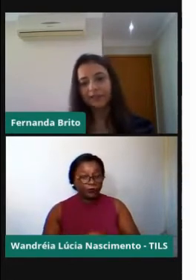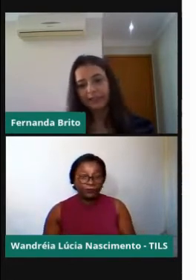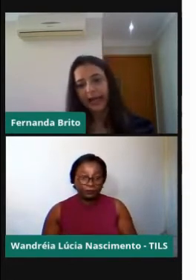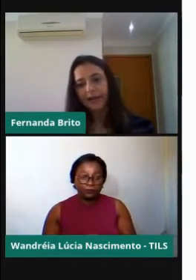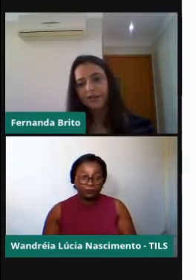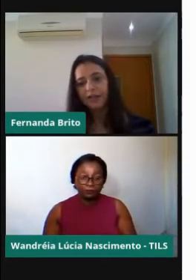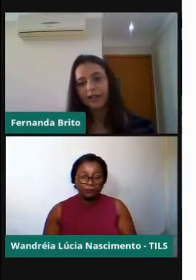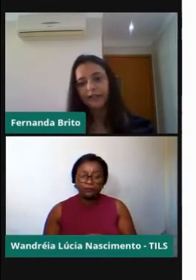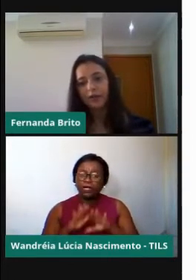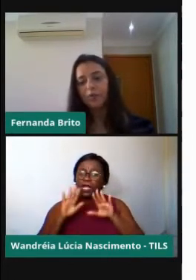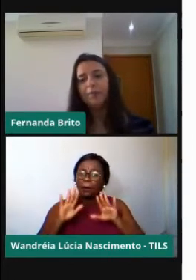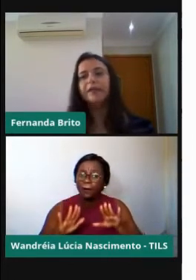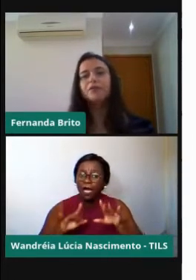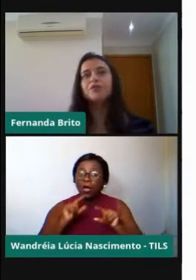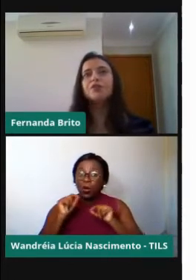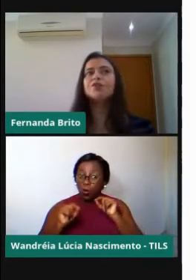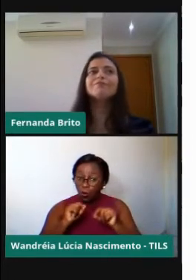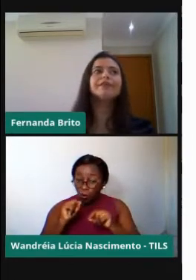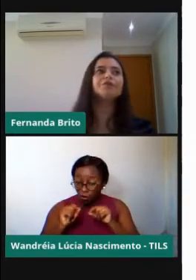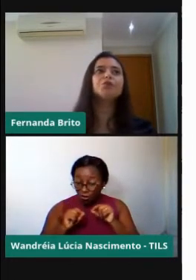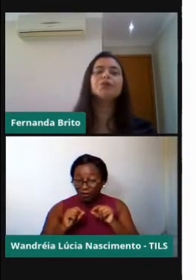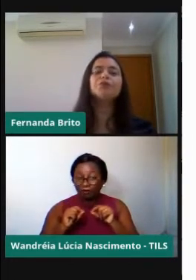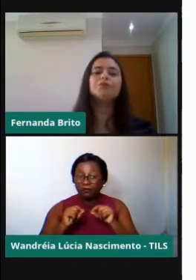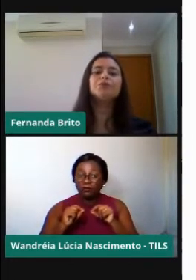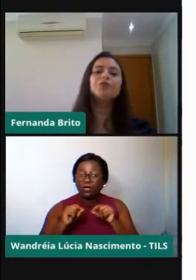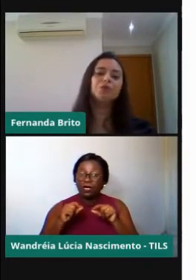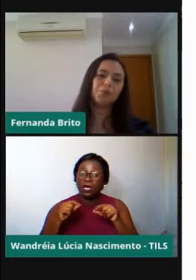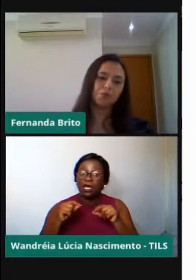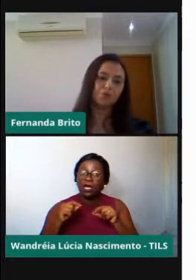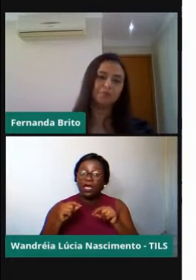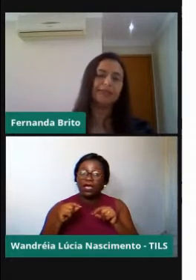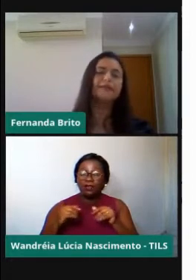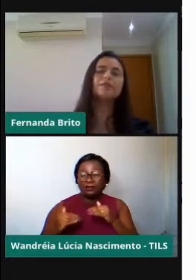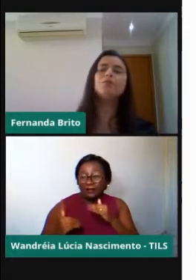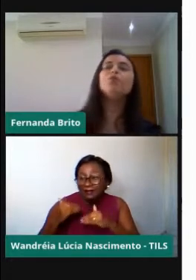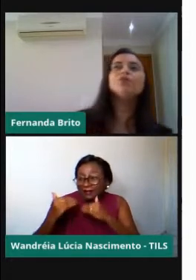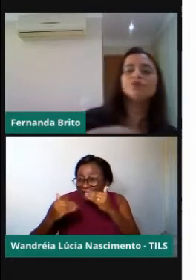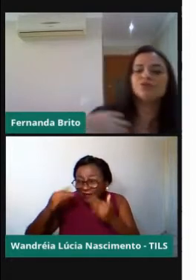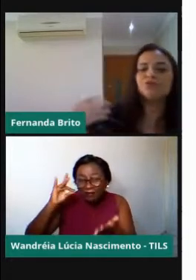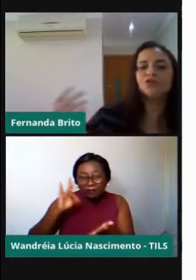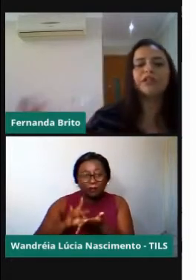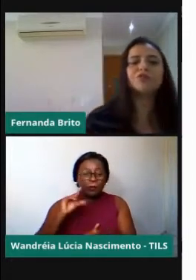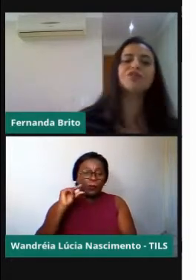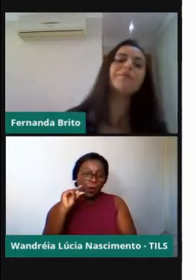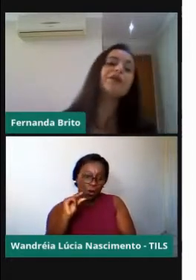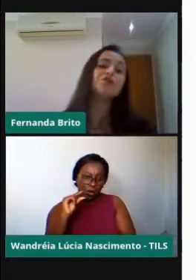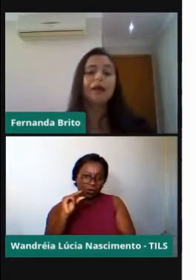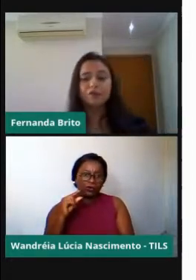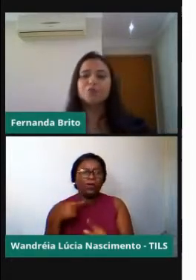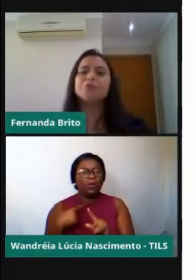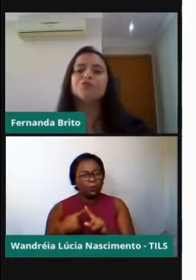Mas a verdade é que até o momento a gente evoluiu muito pouco, né? São muitos estudos clínicos, tem mais de 4.000